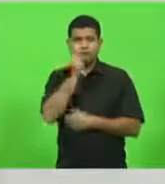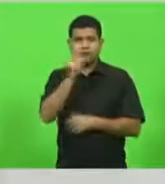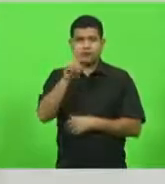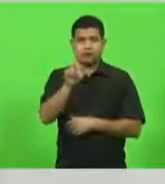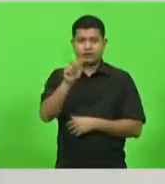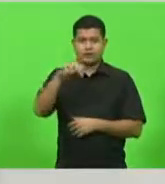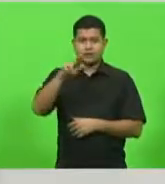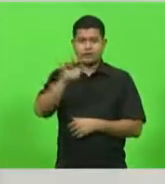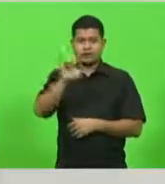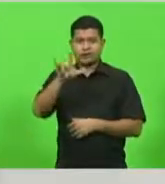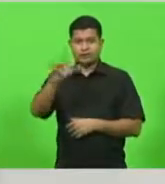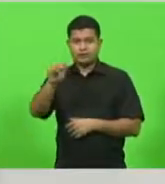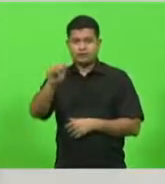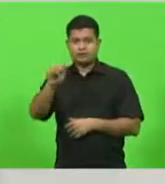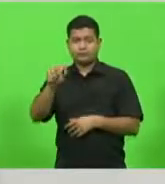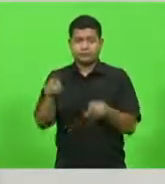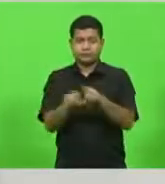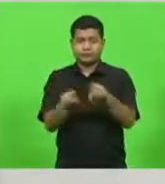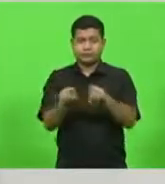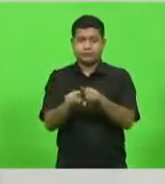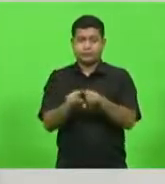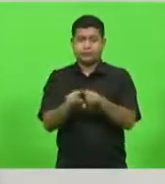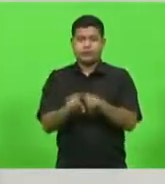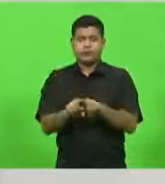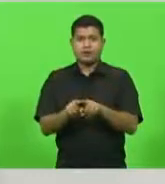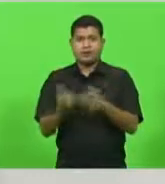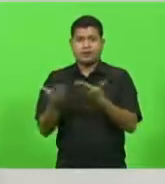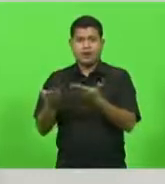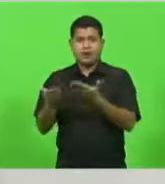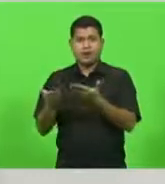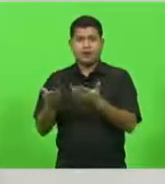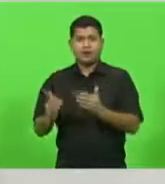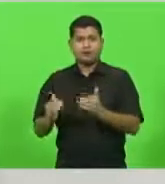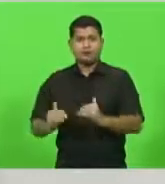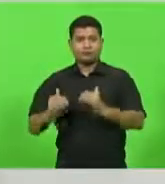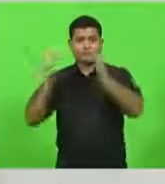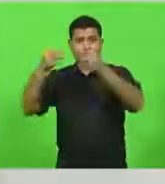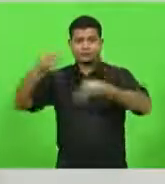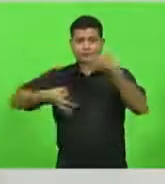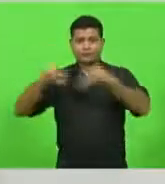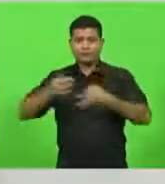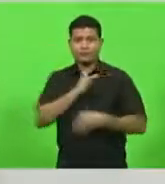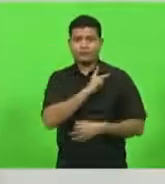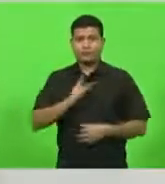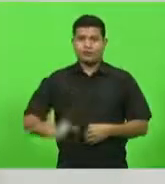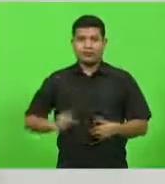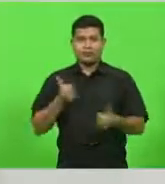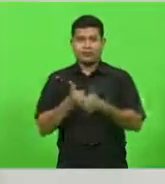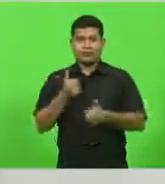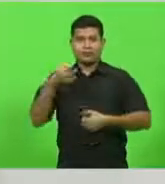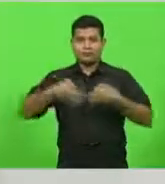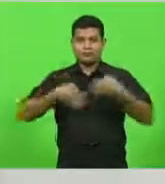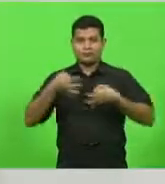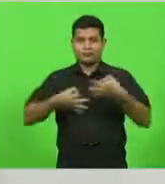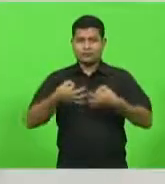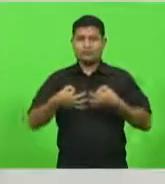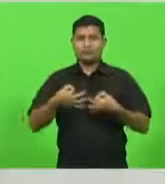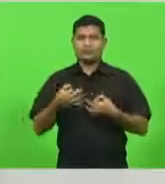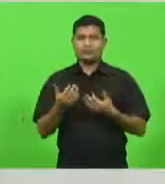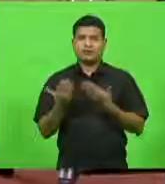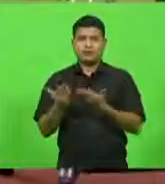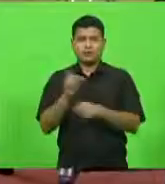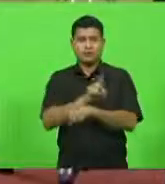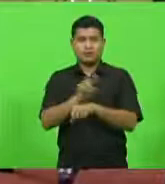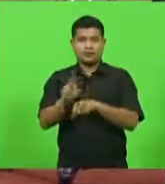Rainer. Excelentíssimo senhor desembargador, presidente do Tribunal de Justiça do Estado de Santa Catarina, doutor